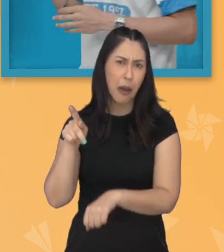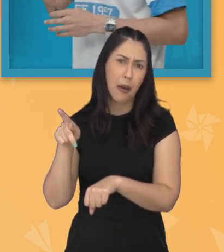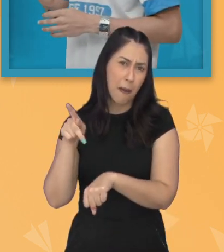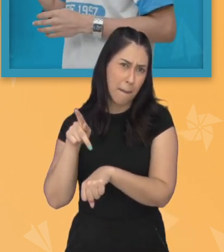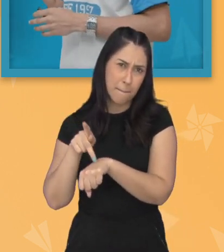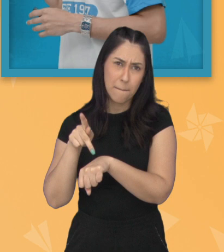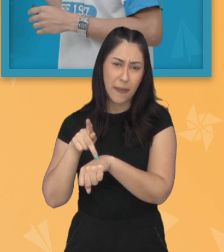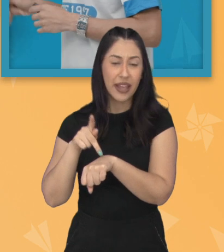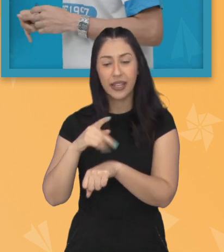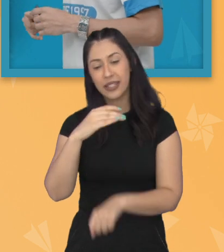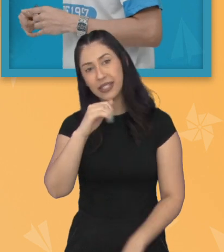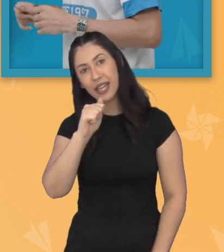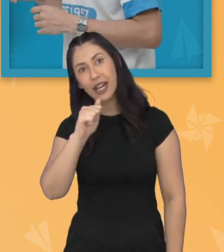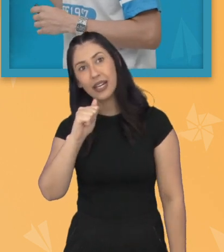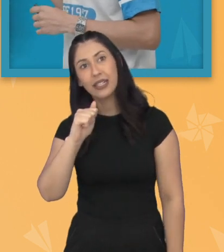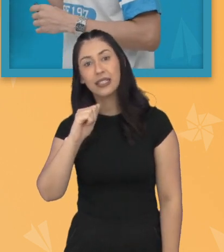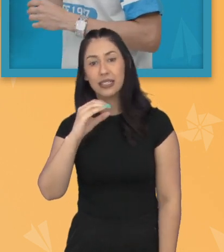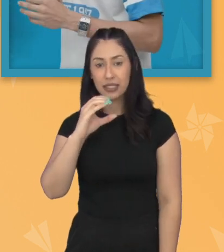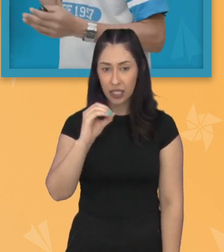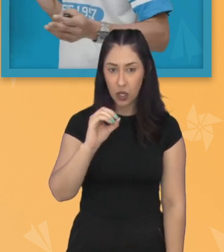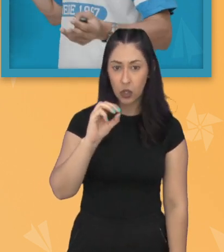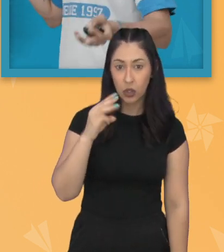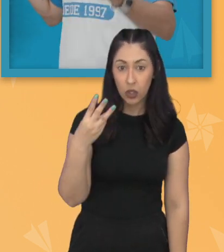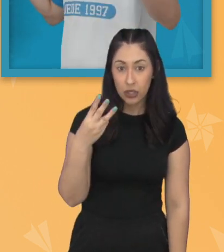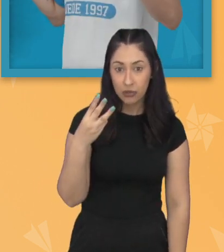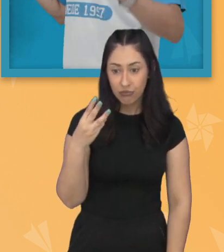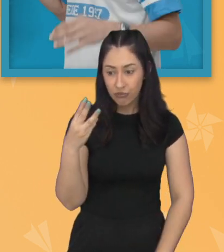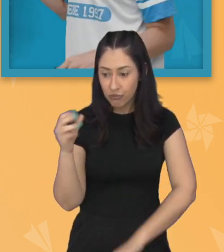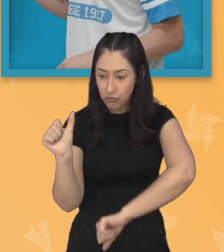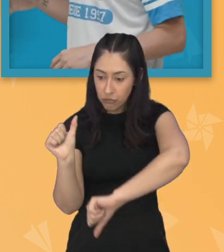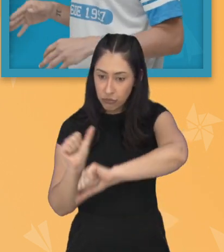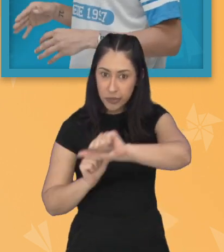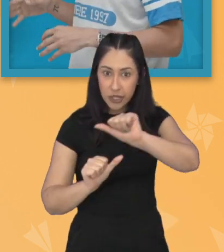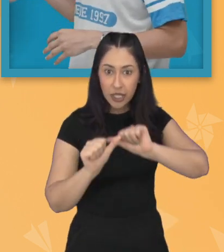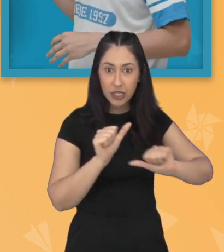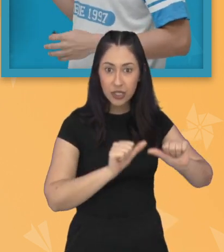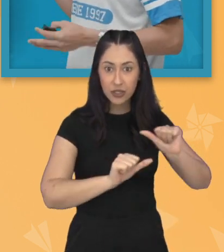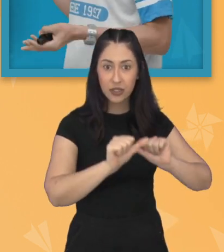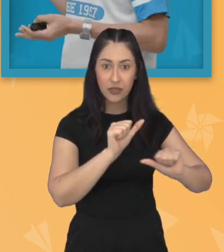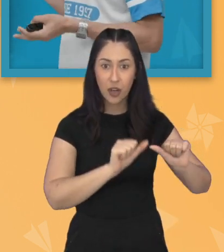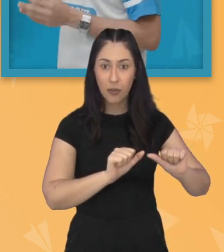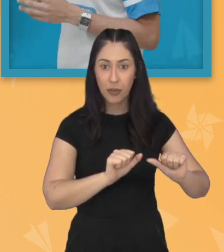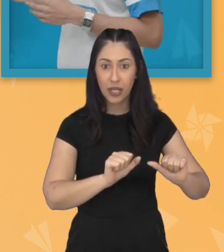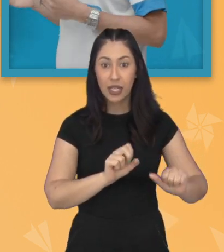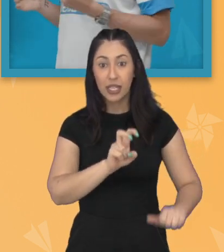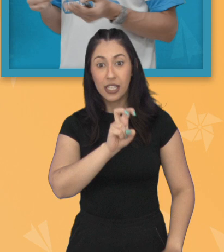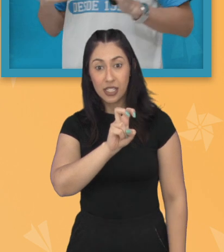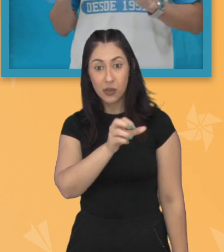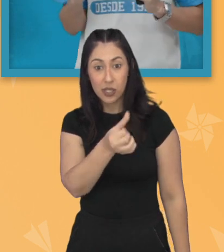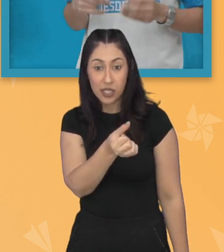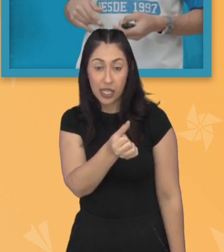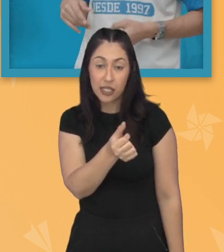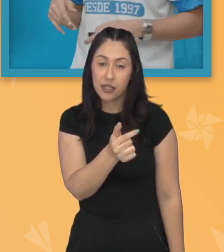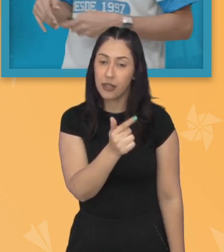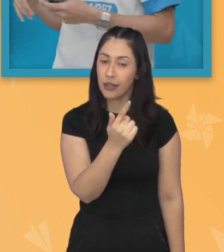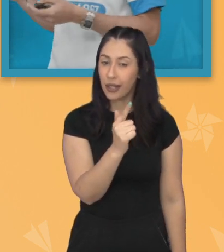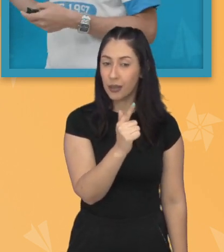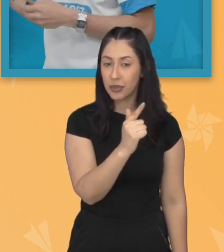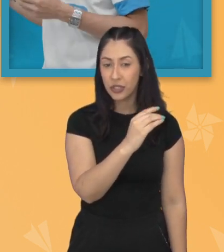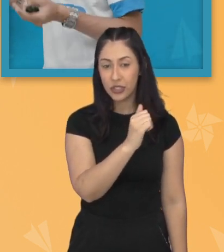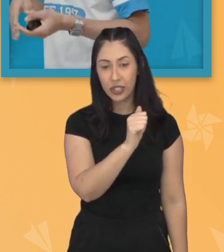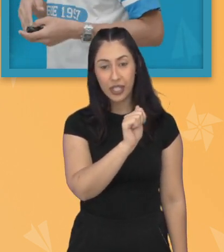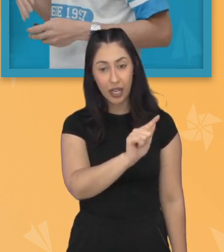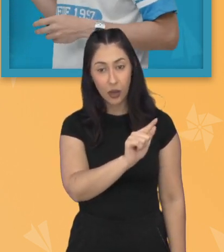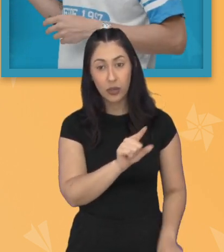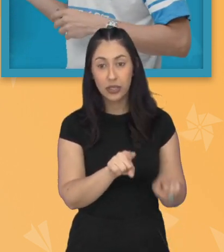cal viva e 44 gramas de gás carbônico. Essa afirmativa está baseada na lei de qual cientista? Né? Aqui a gente